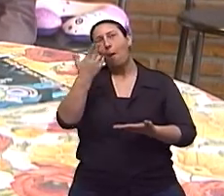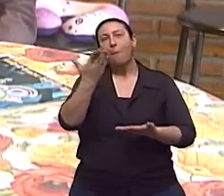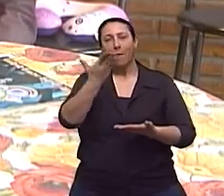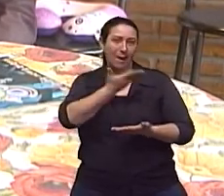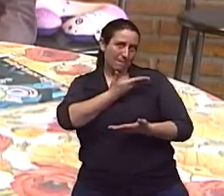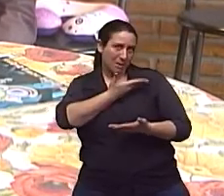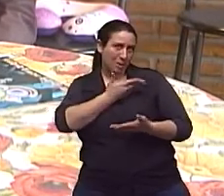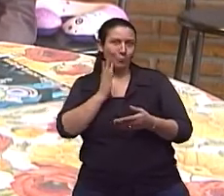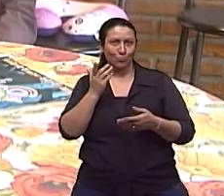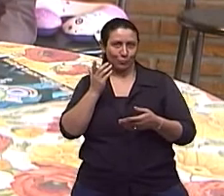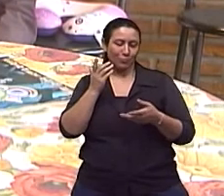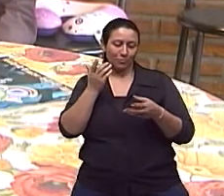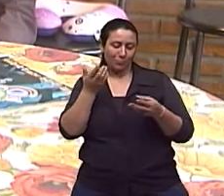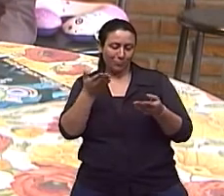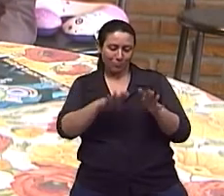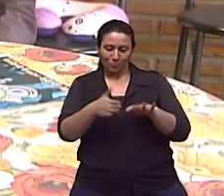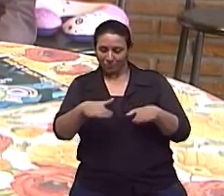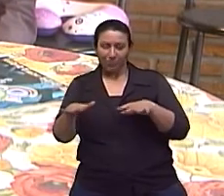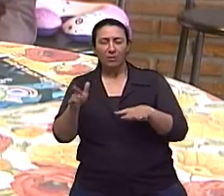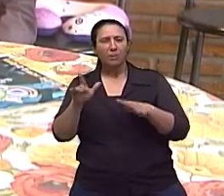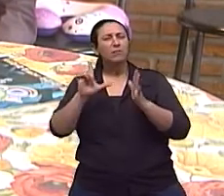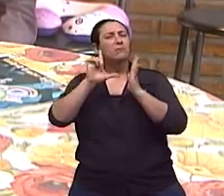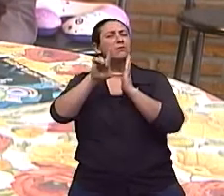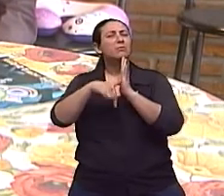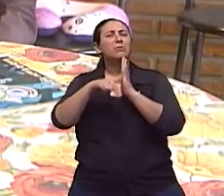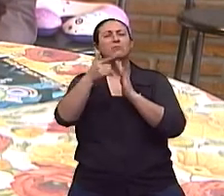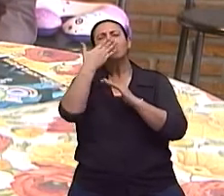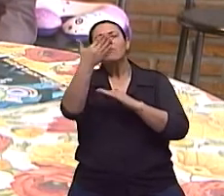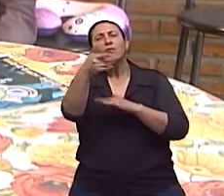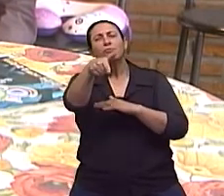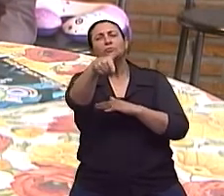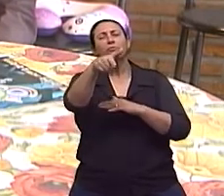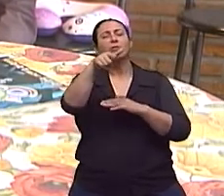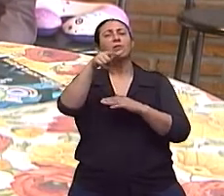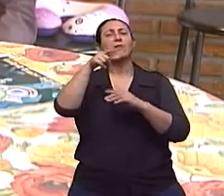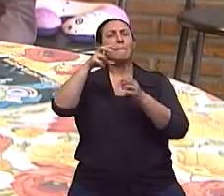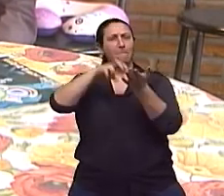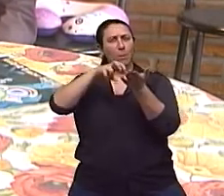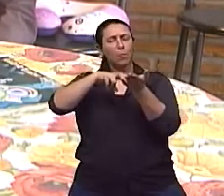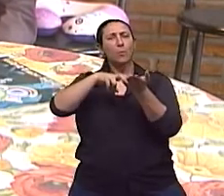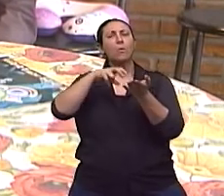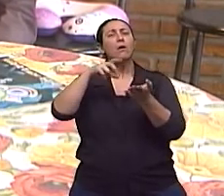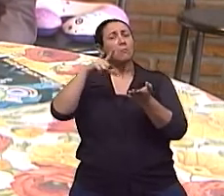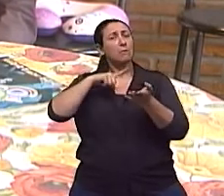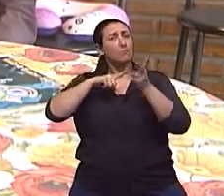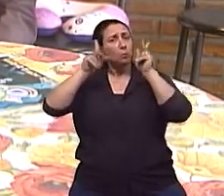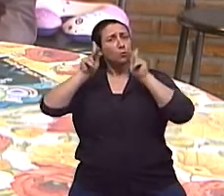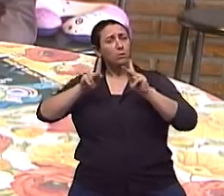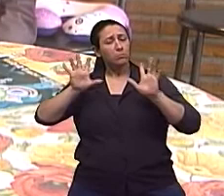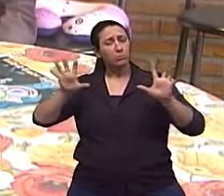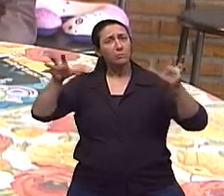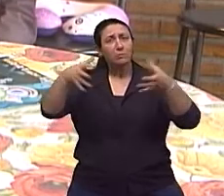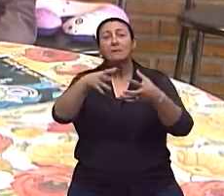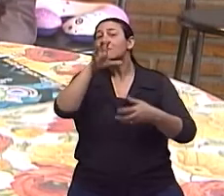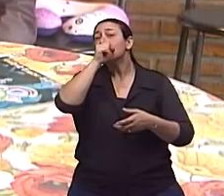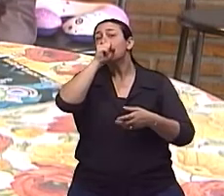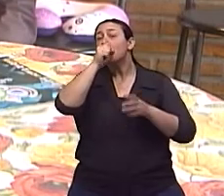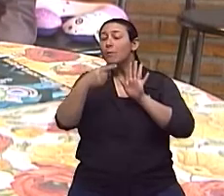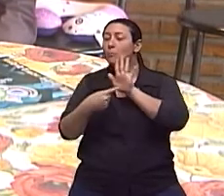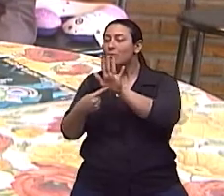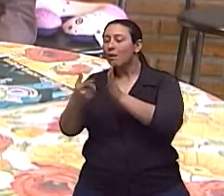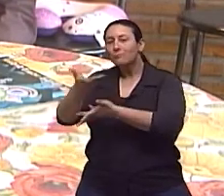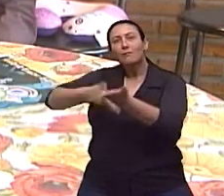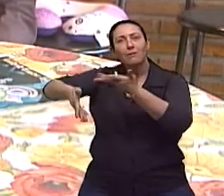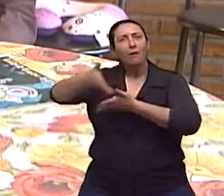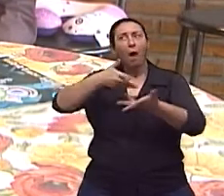e depois o Marco Antônio descobriu que aqui na frente do Bradesco as pessoas se reuniam no sábados